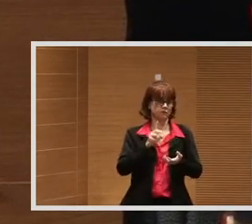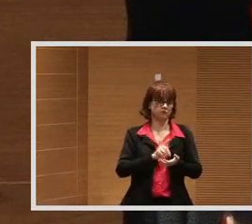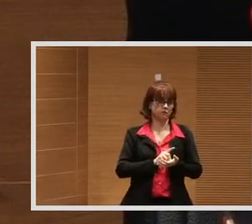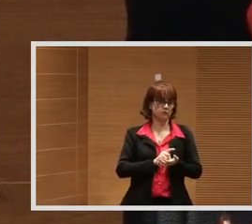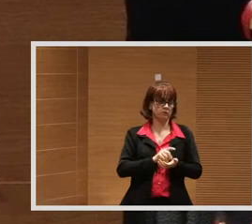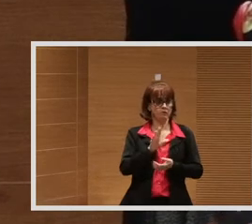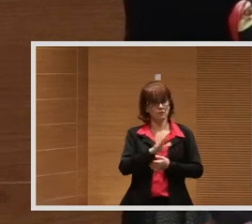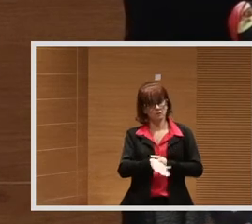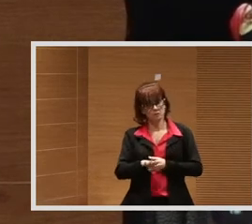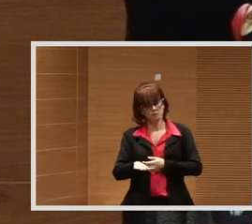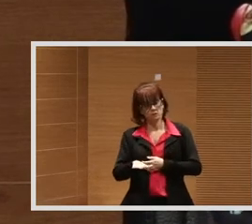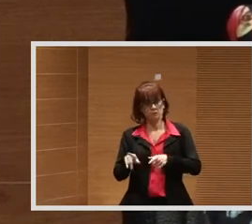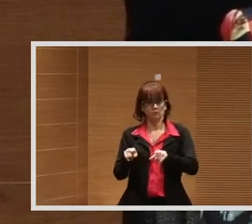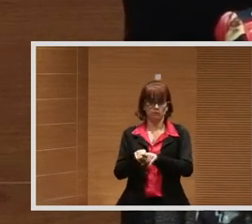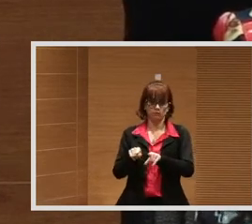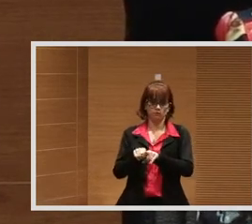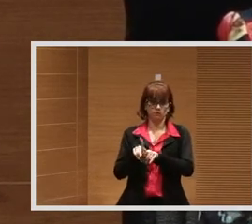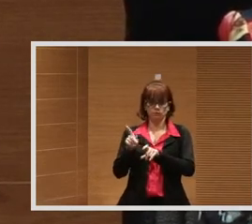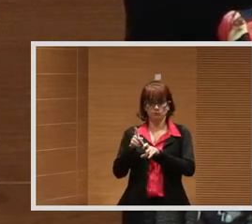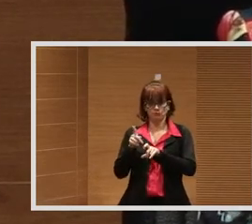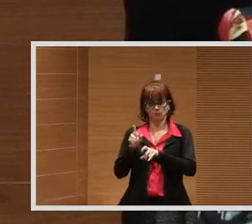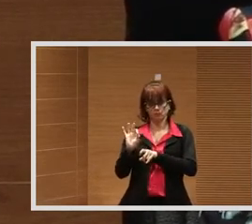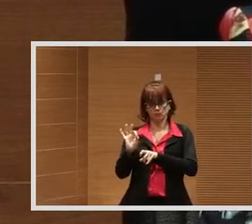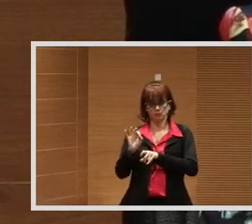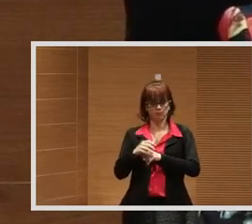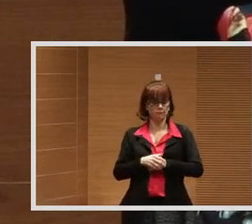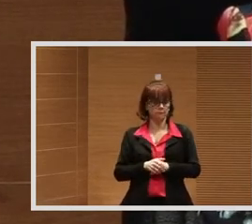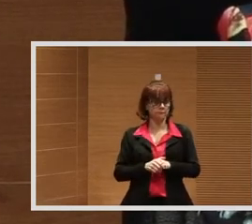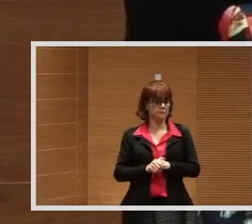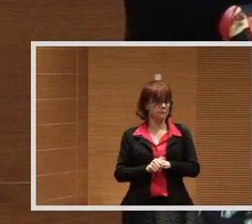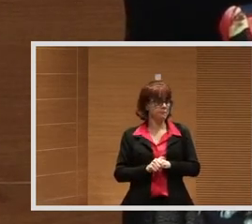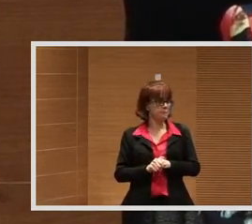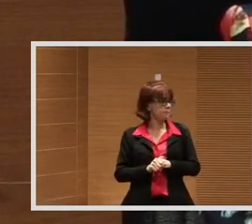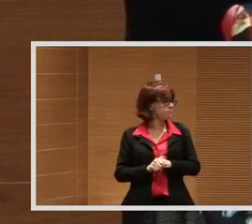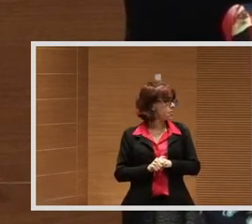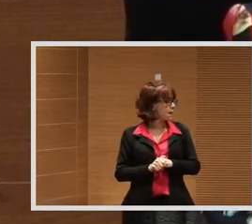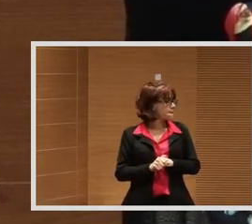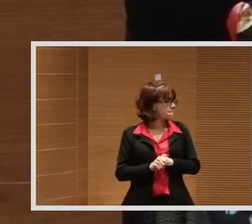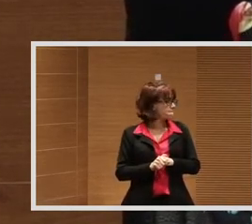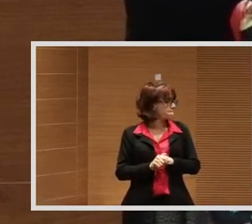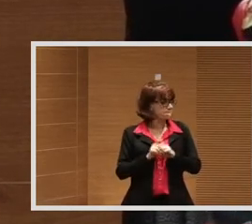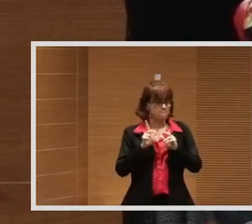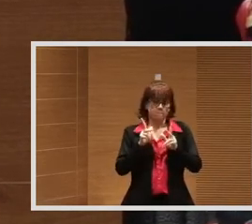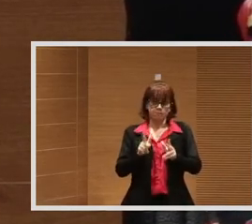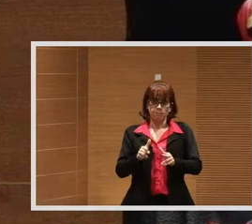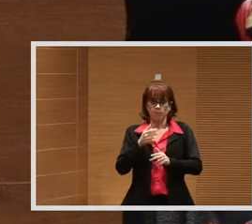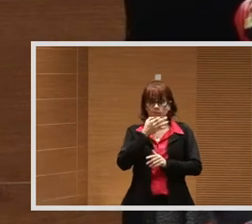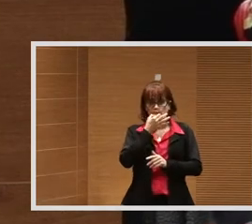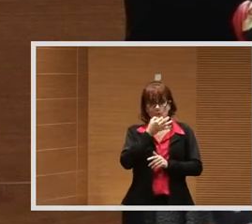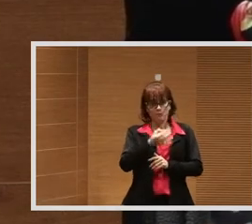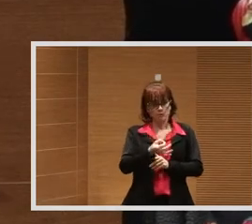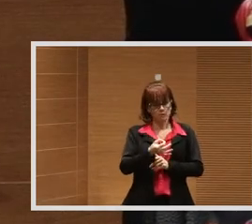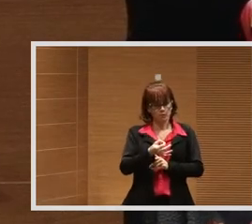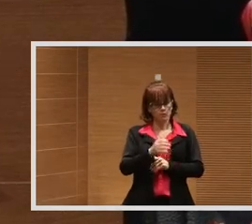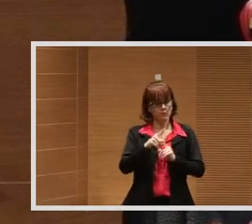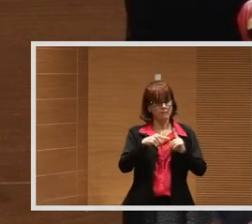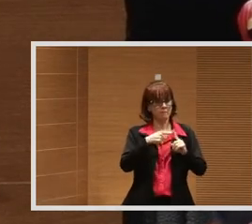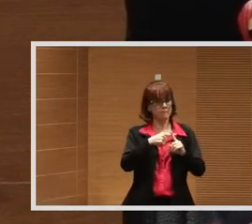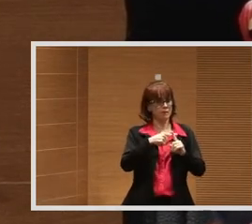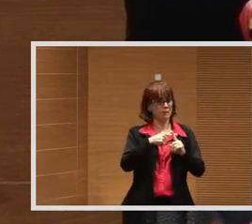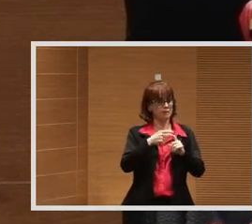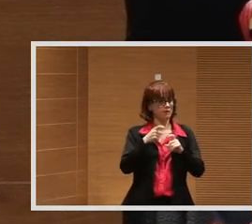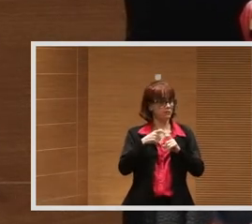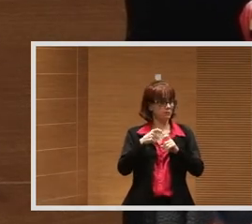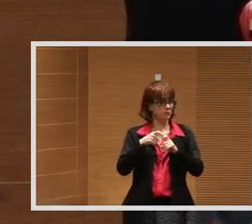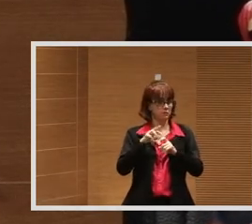nem crianças e nem pediatras. Né? Assim como a crítica aos mais médicos também não foi